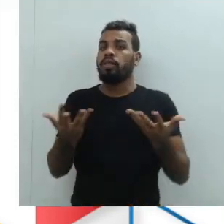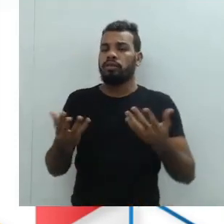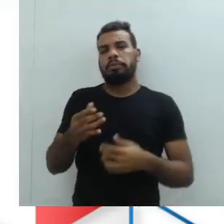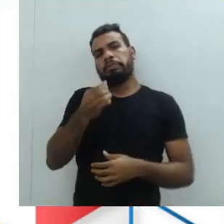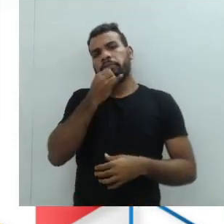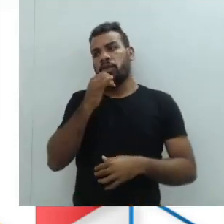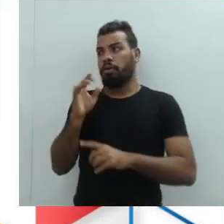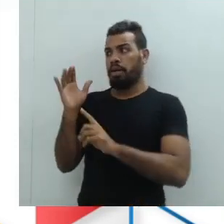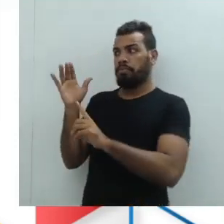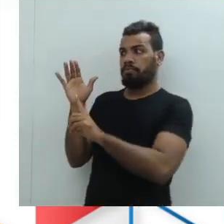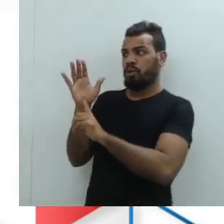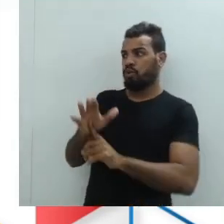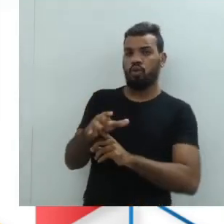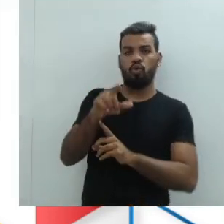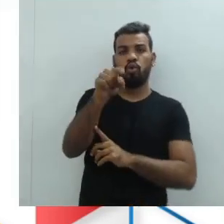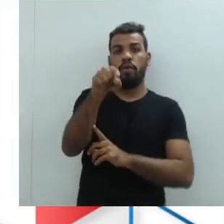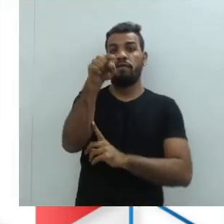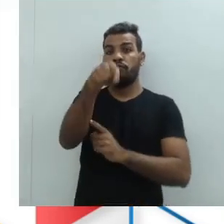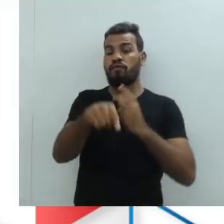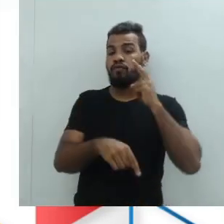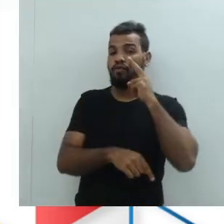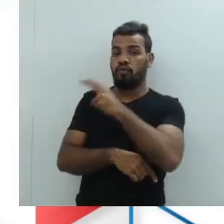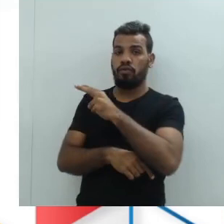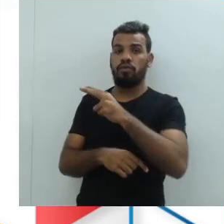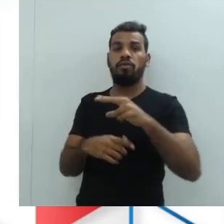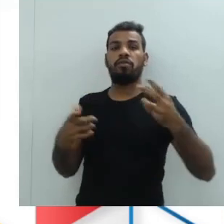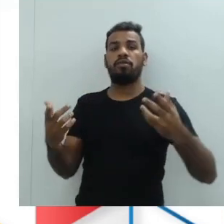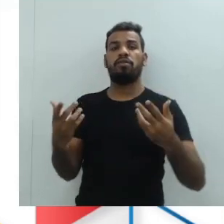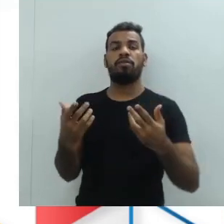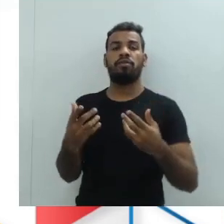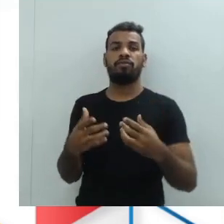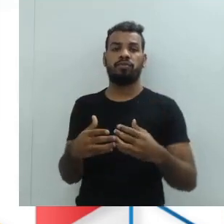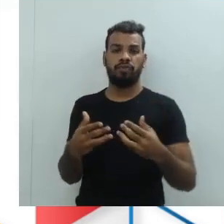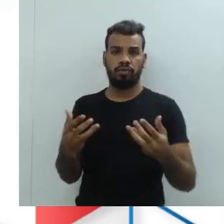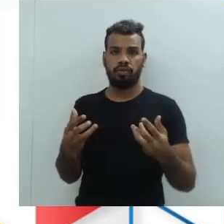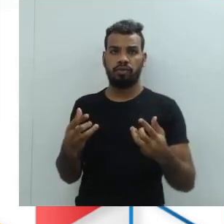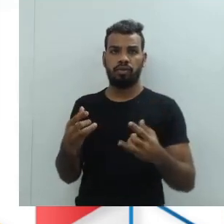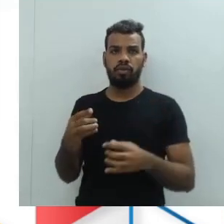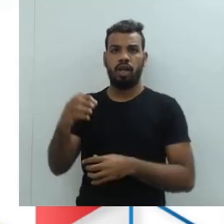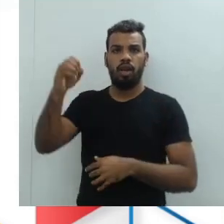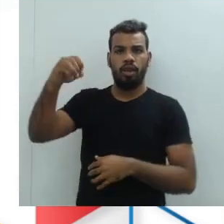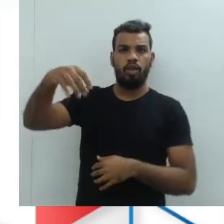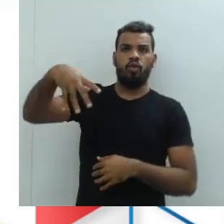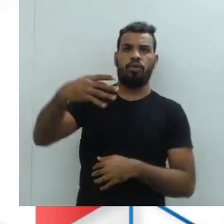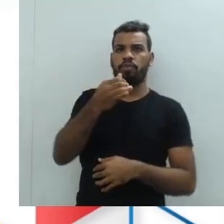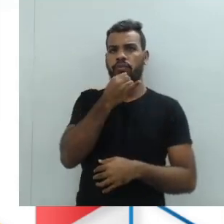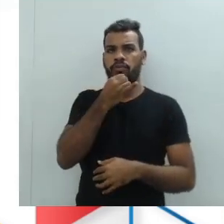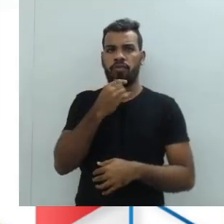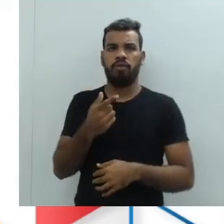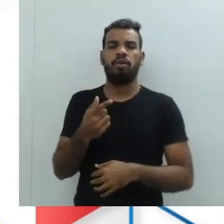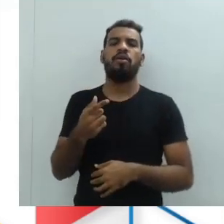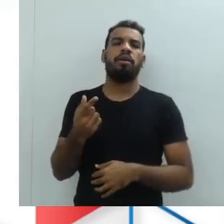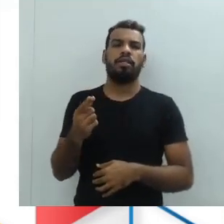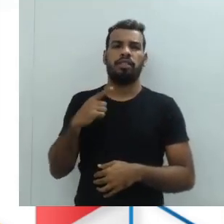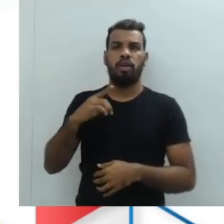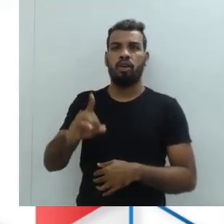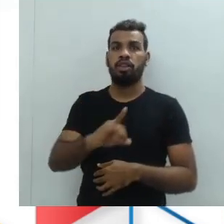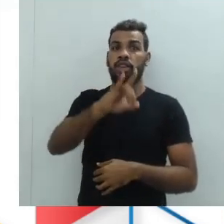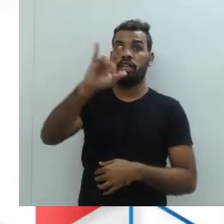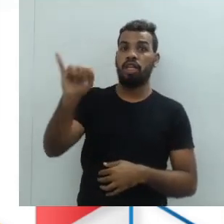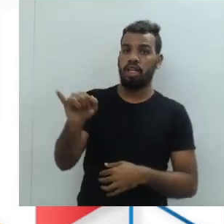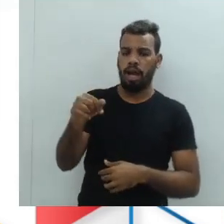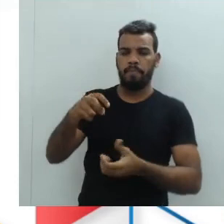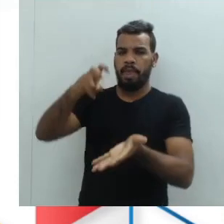tá mostrando, isso aí é o que você vê, literalmente é uma conta de luz. Então eu tenho aqui a data, leitura